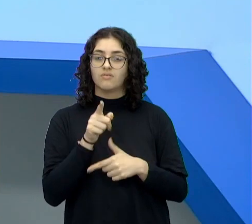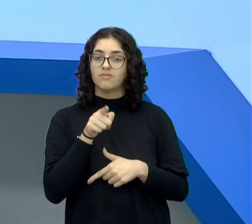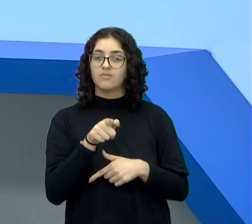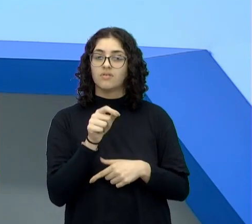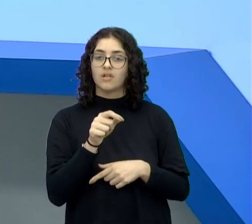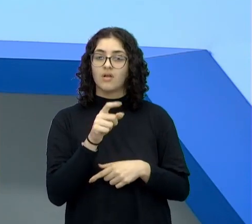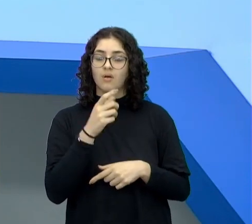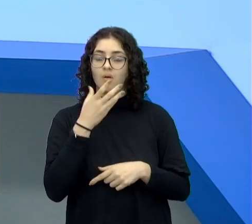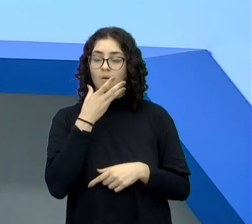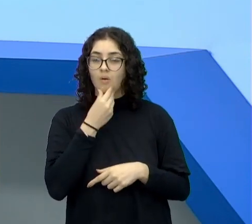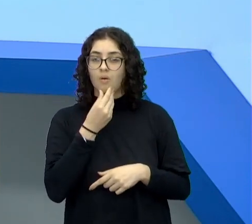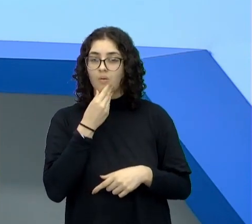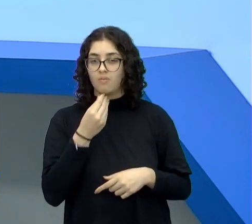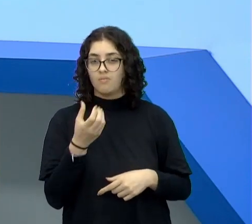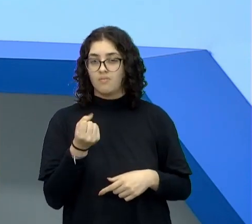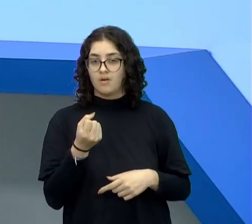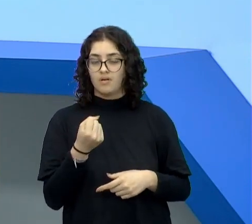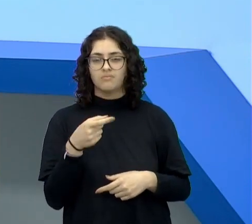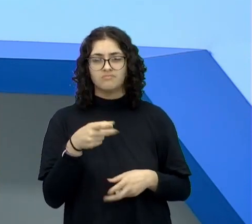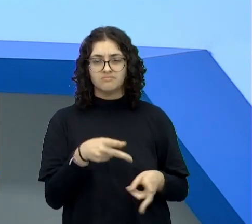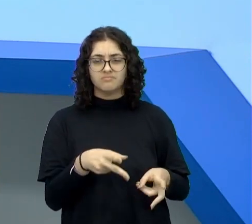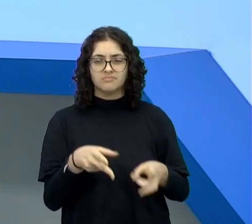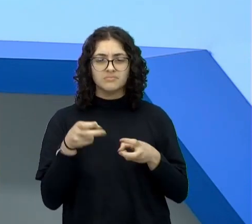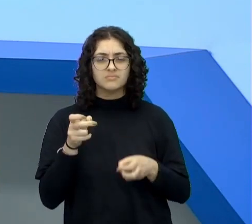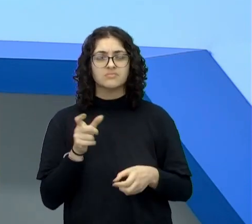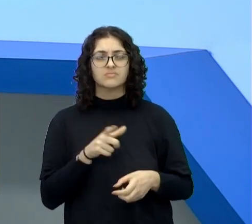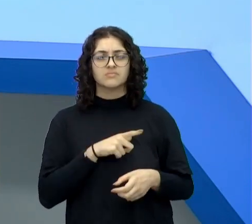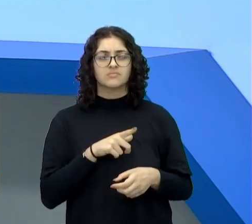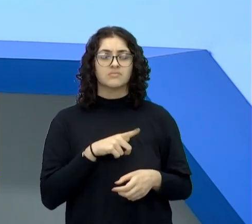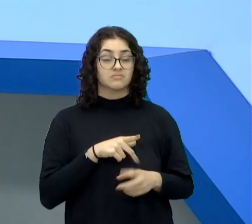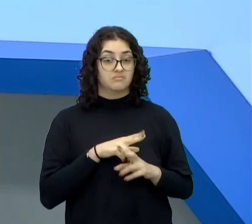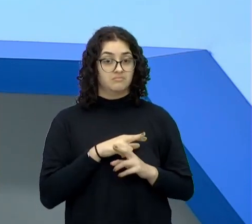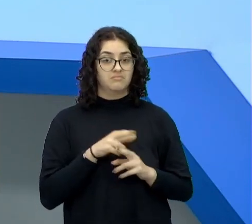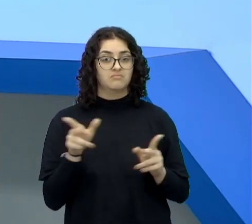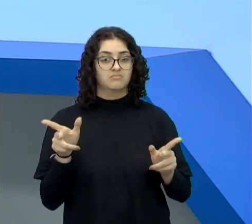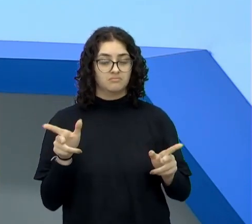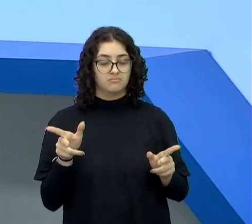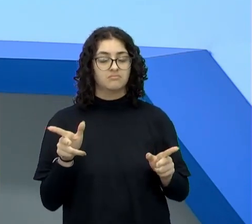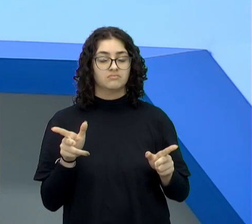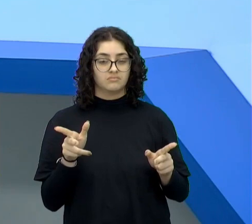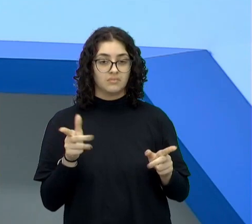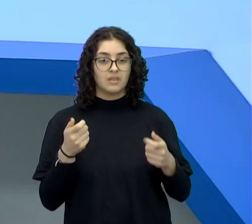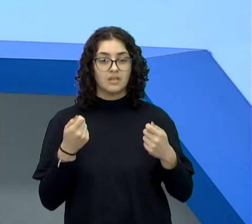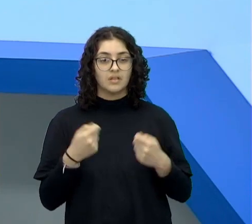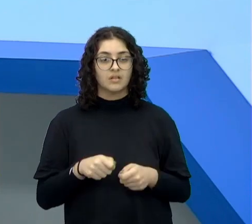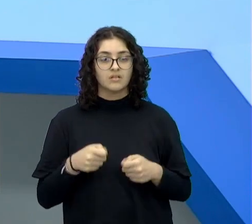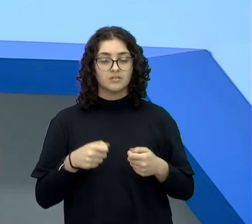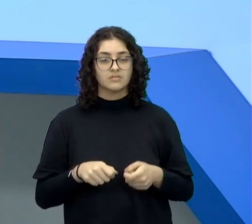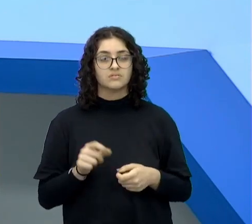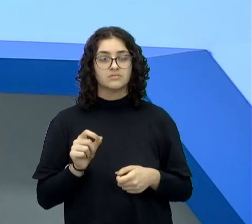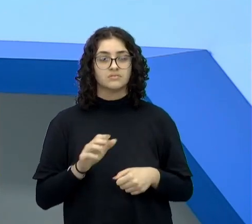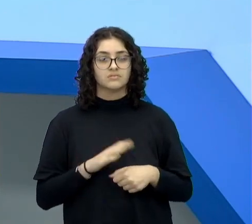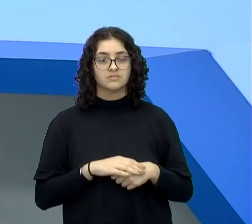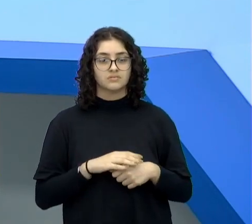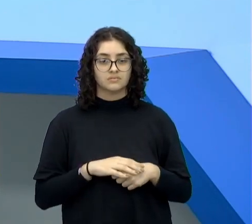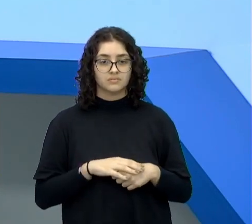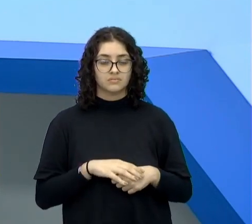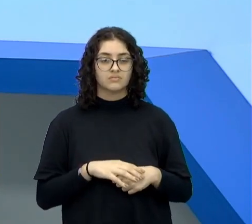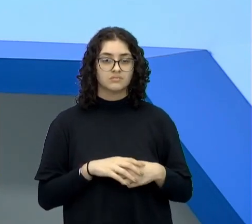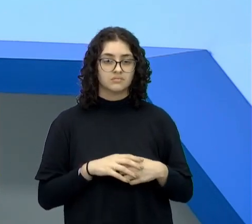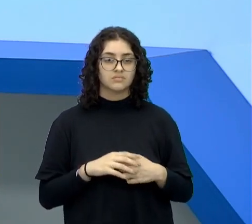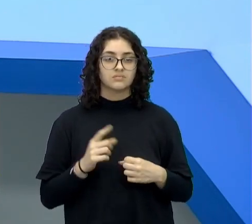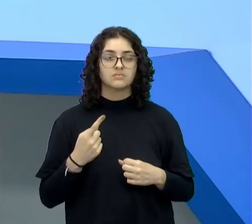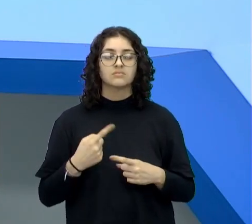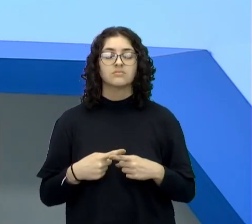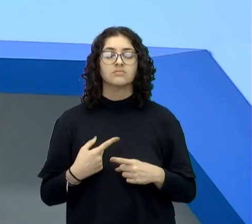ver homens brancos, né? Então a gente já percebe que tem aí uma diferença, né? Então é necessário sempre fazer essa reflexão, né?